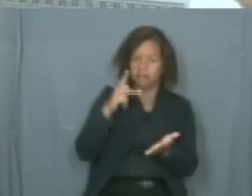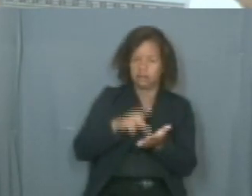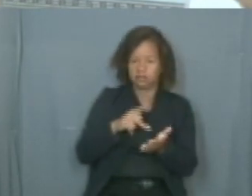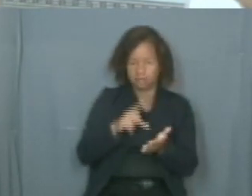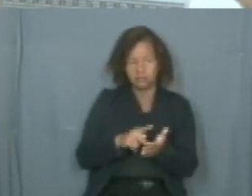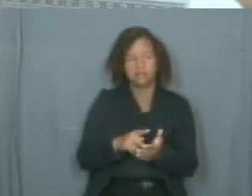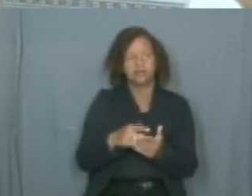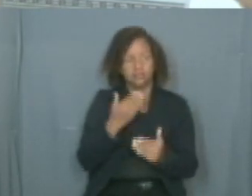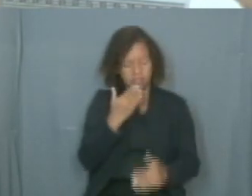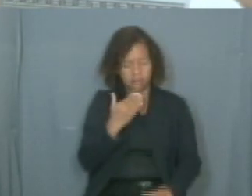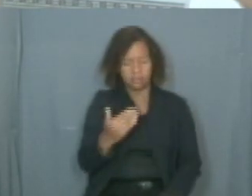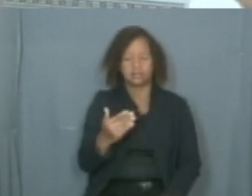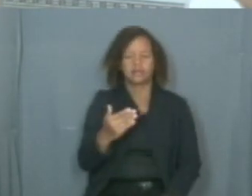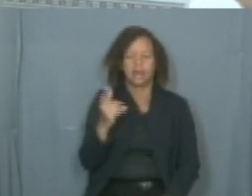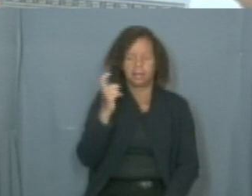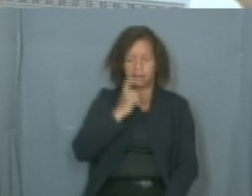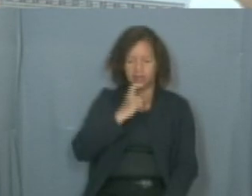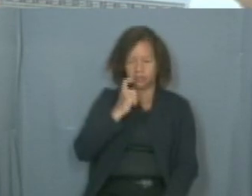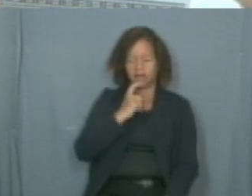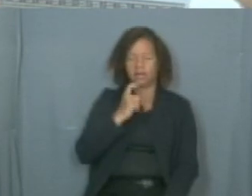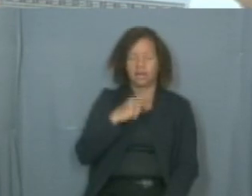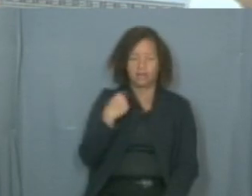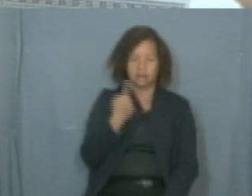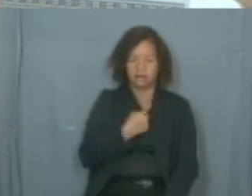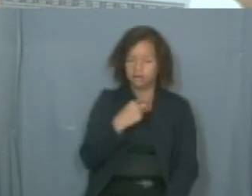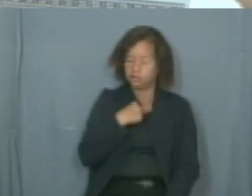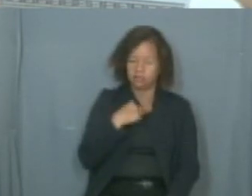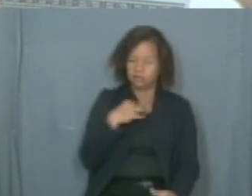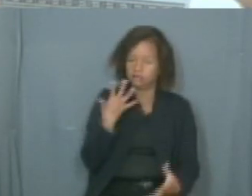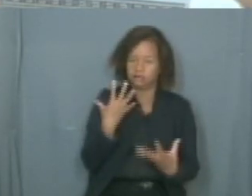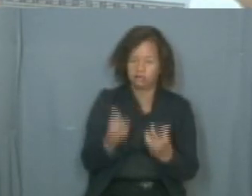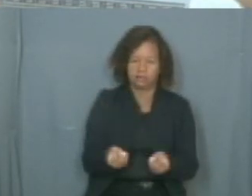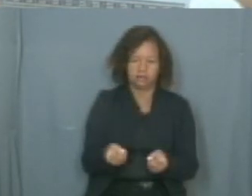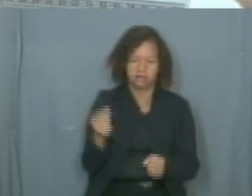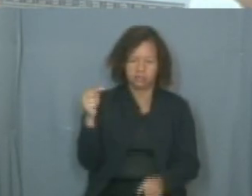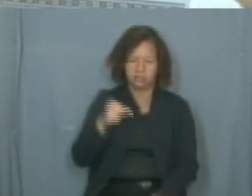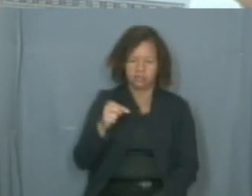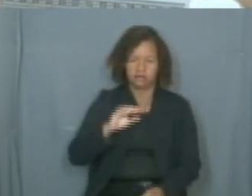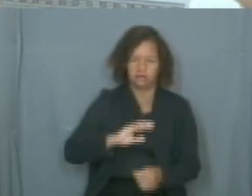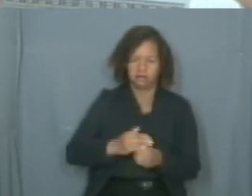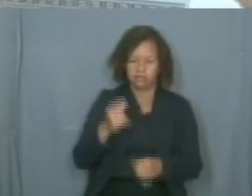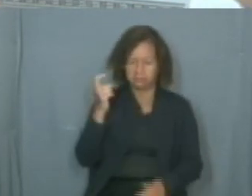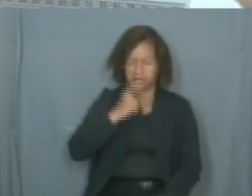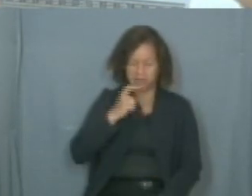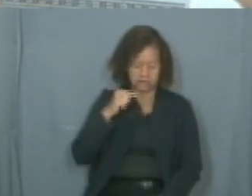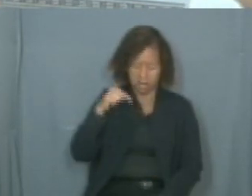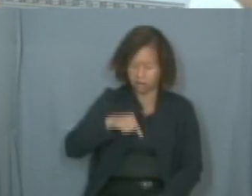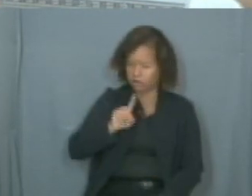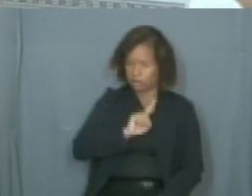verdade e enfrentando as mentiras. E a gente não pode aceitar aqui, nessa casa, mentira. Essa é uma